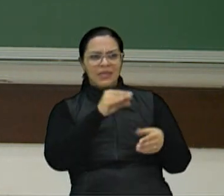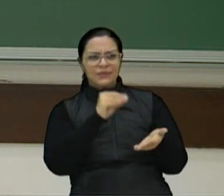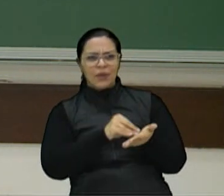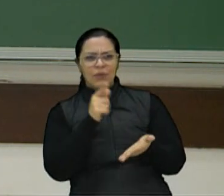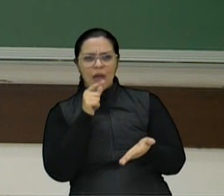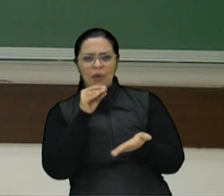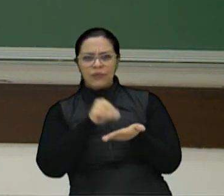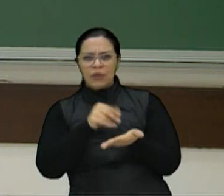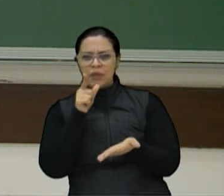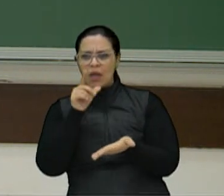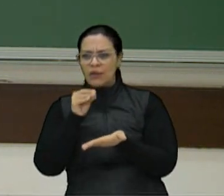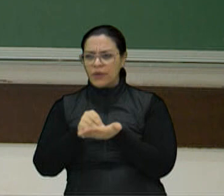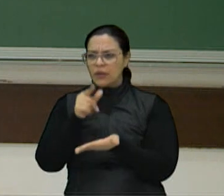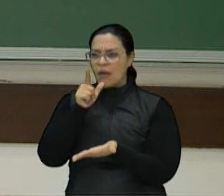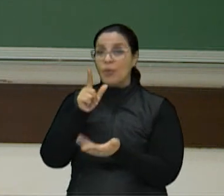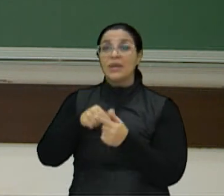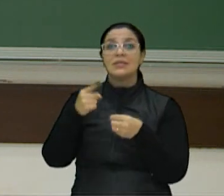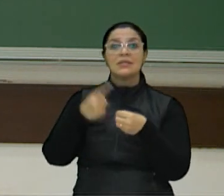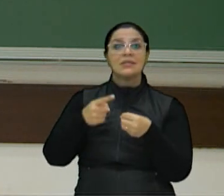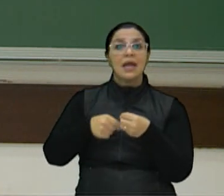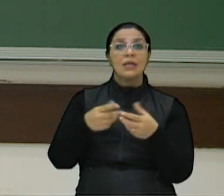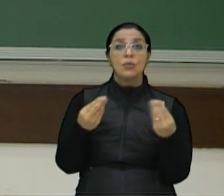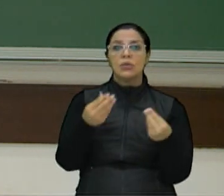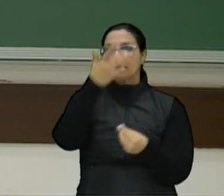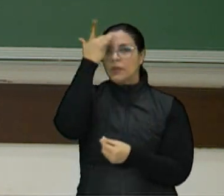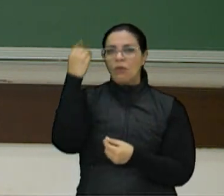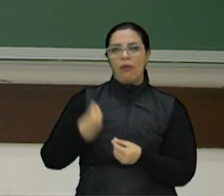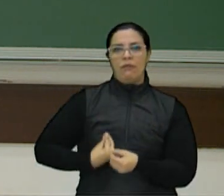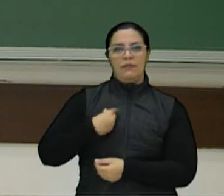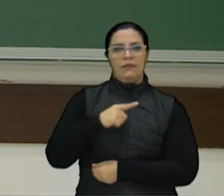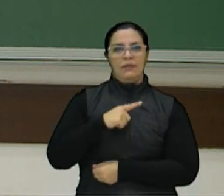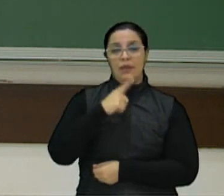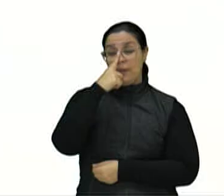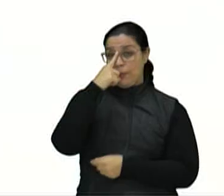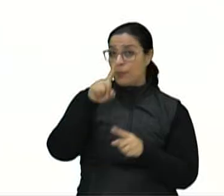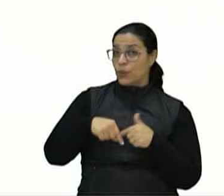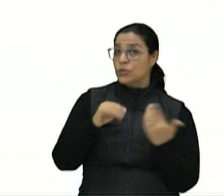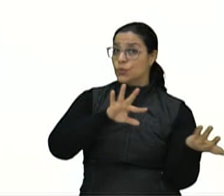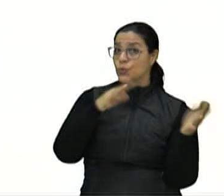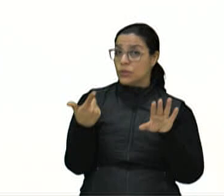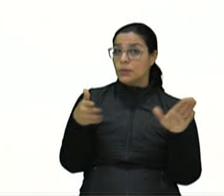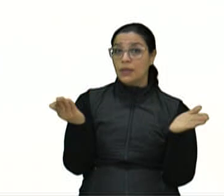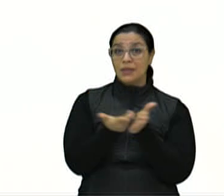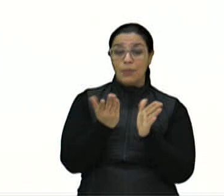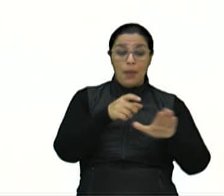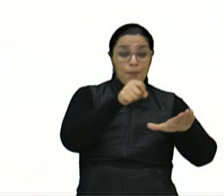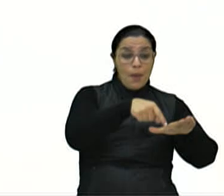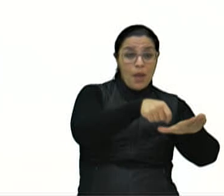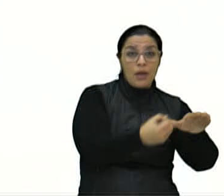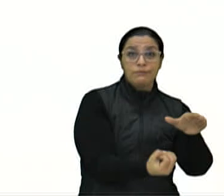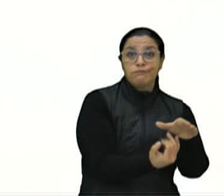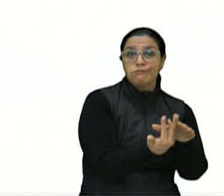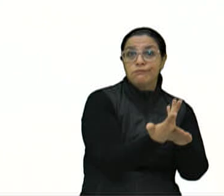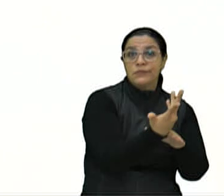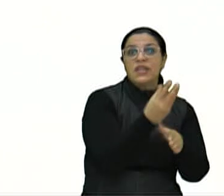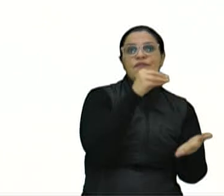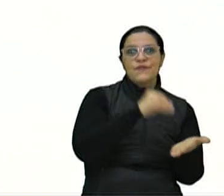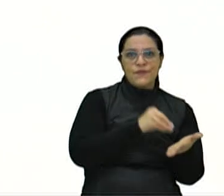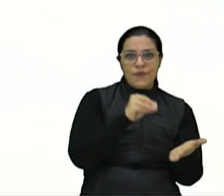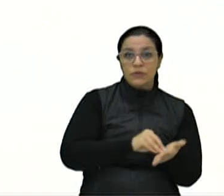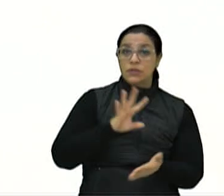mais com a concentração de pessoas em áreas urbanas. Os impactos das mudanças climáticas na produção vegetal, caso não se